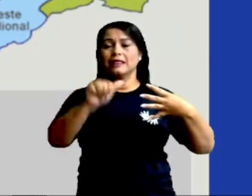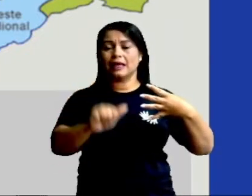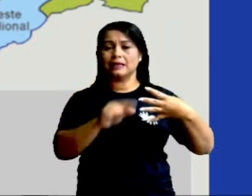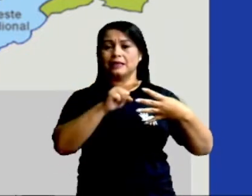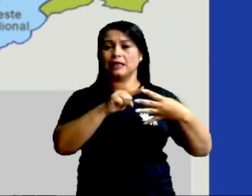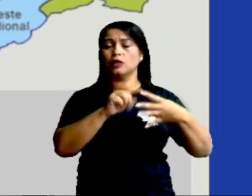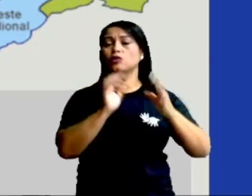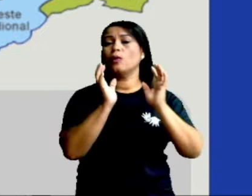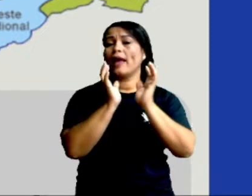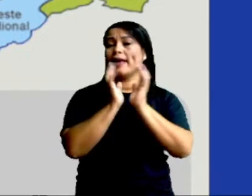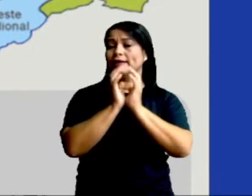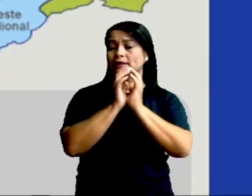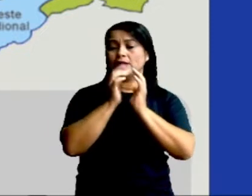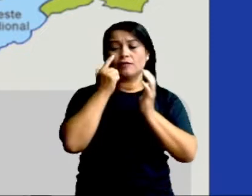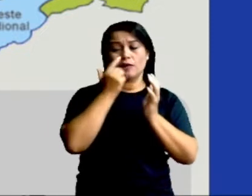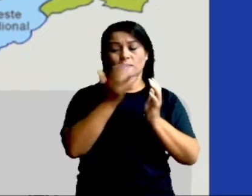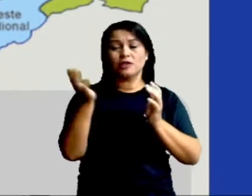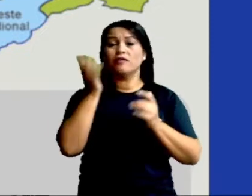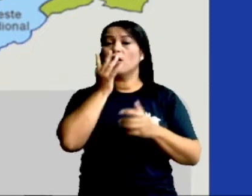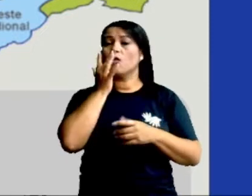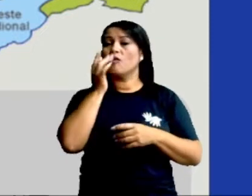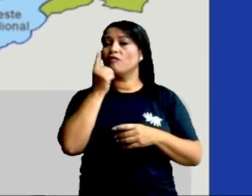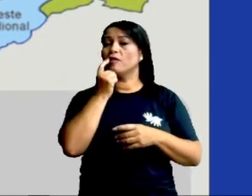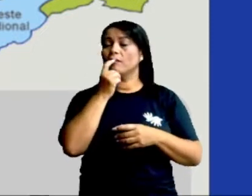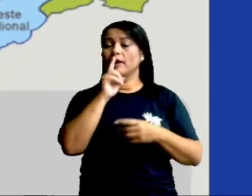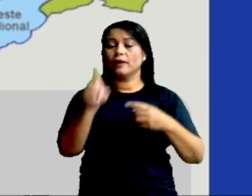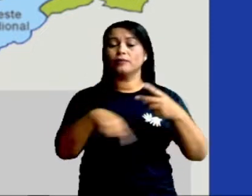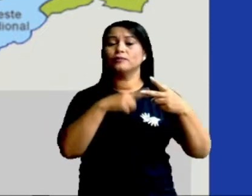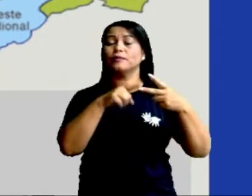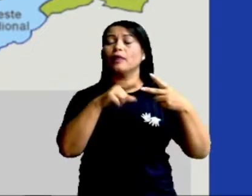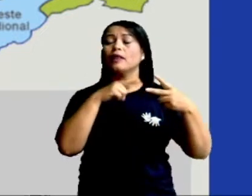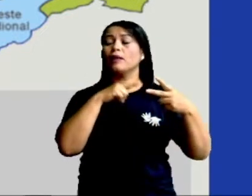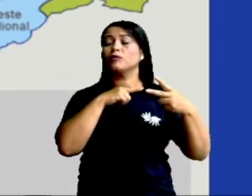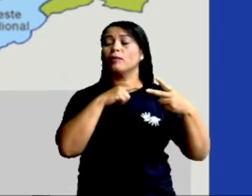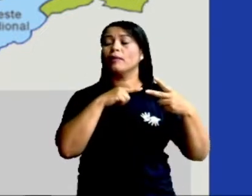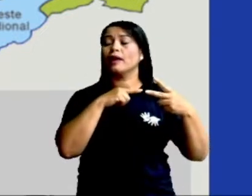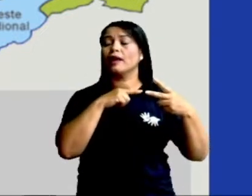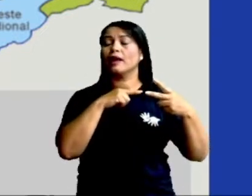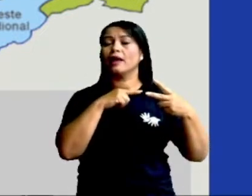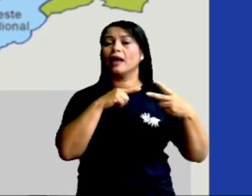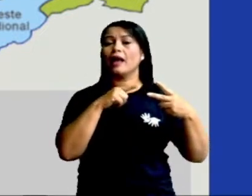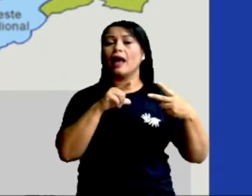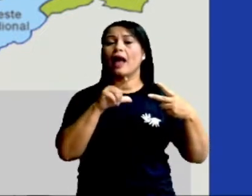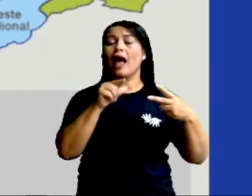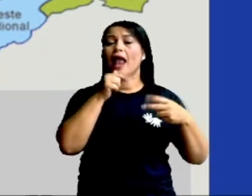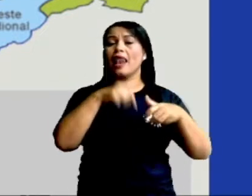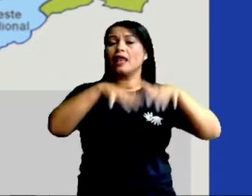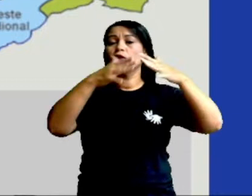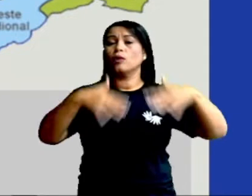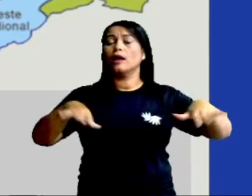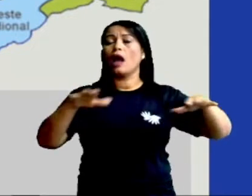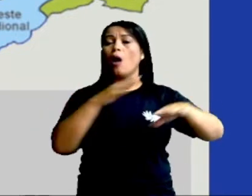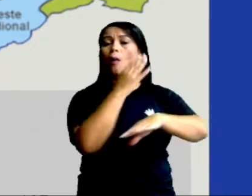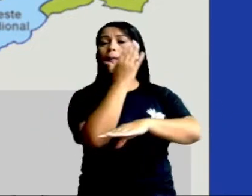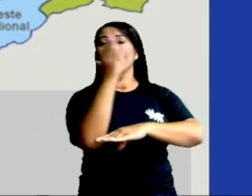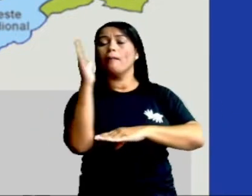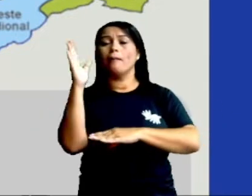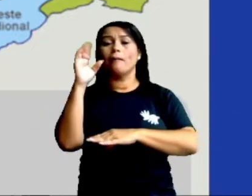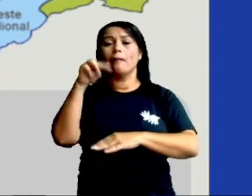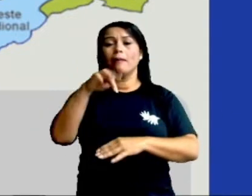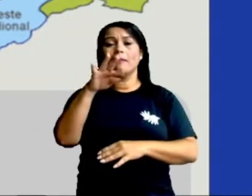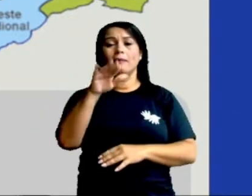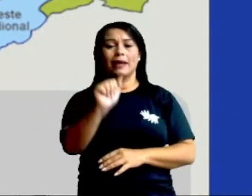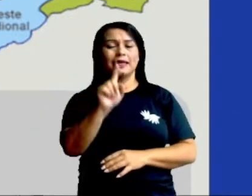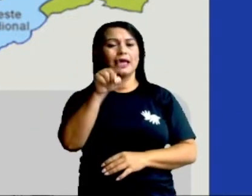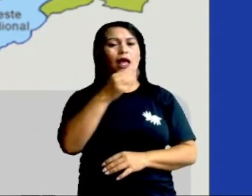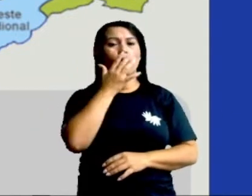tá essa parte aí do mapa em vermelho temos também a litoral mata e a parte